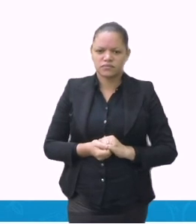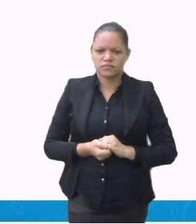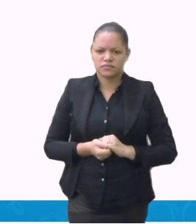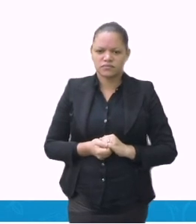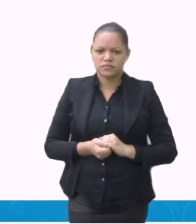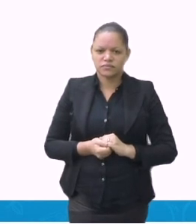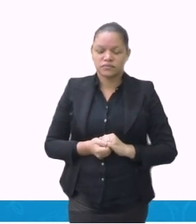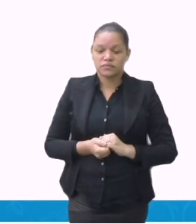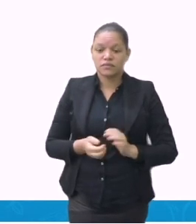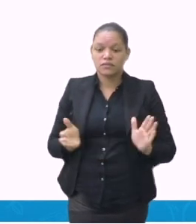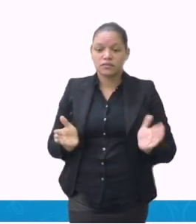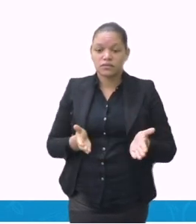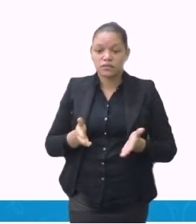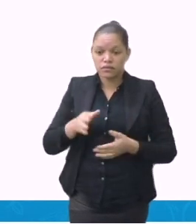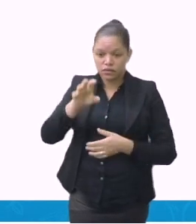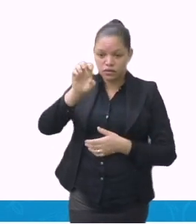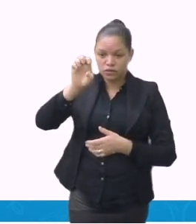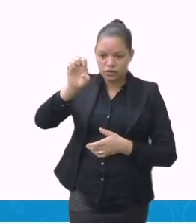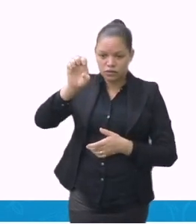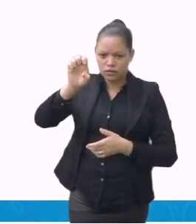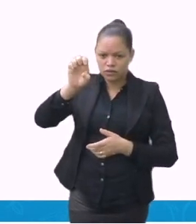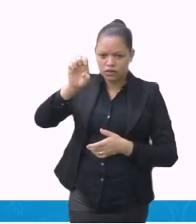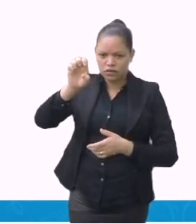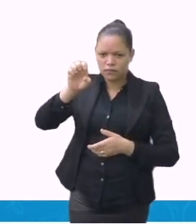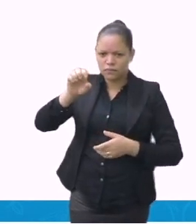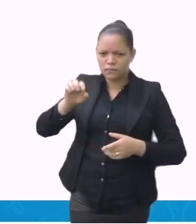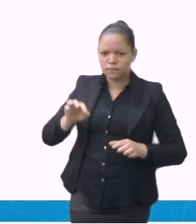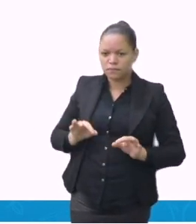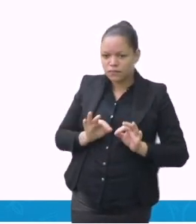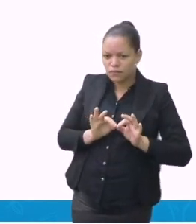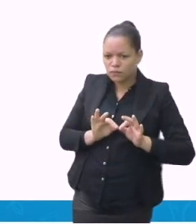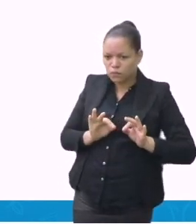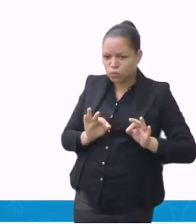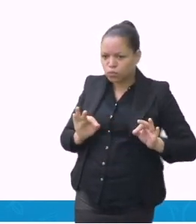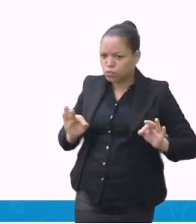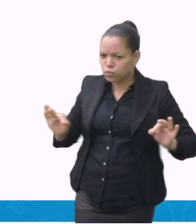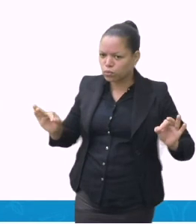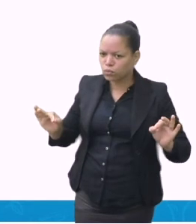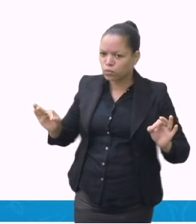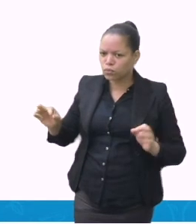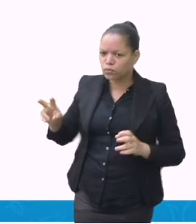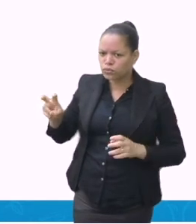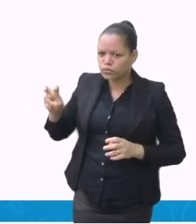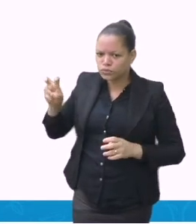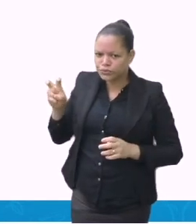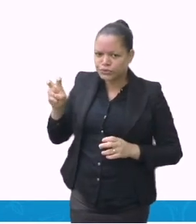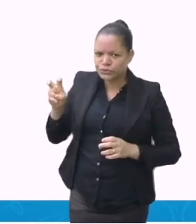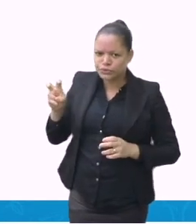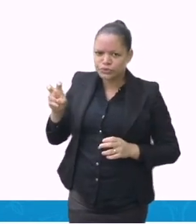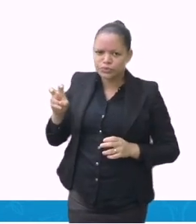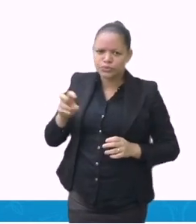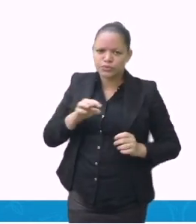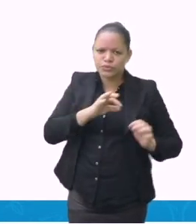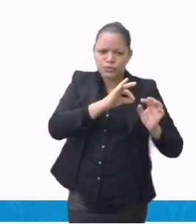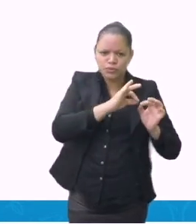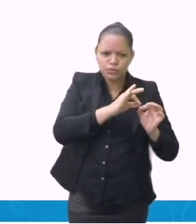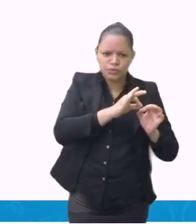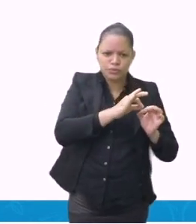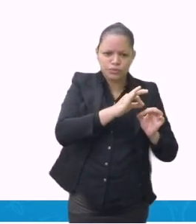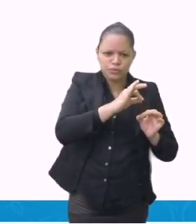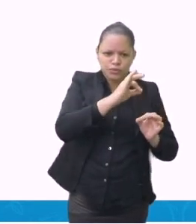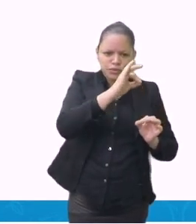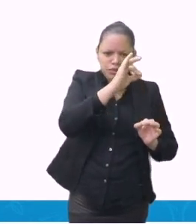Ponto E, coluna 5, linha 6.